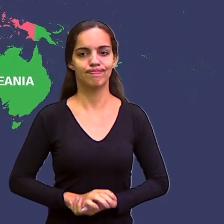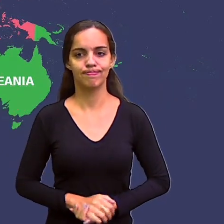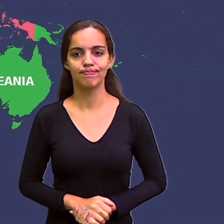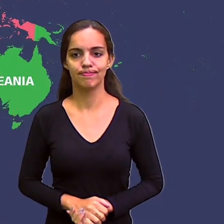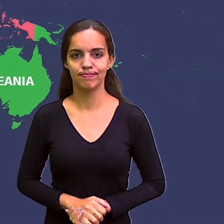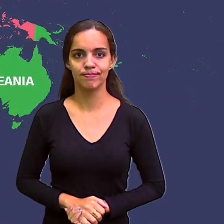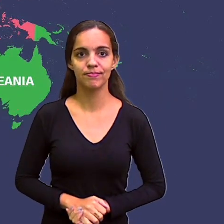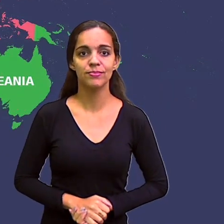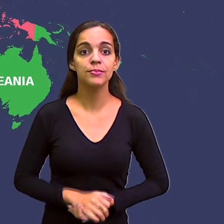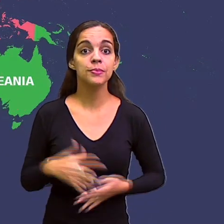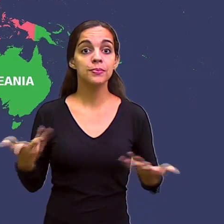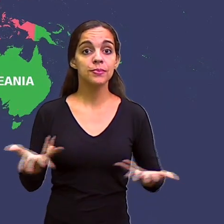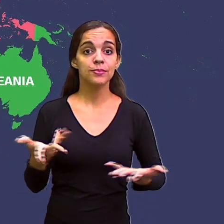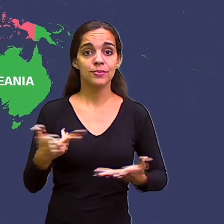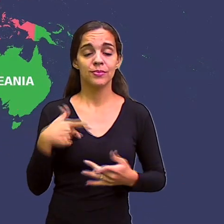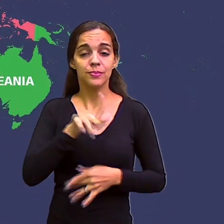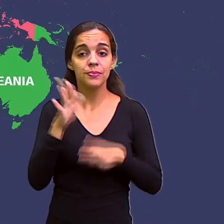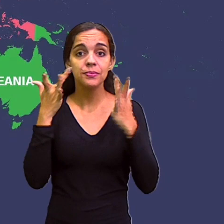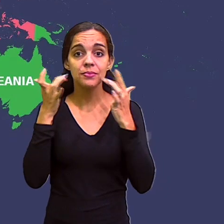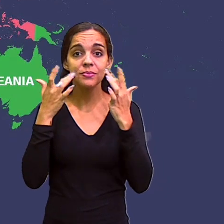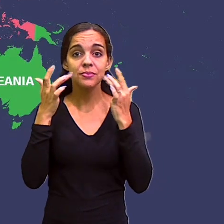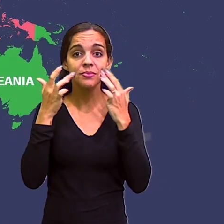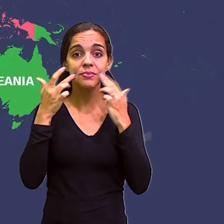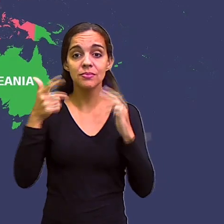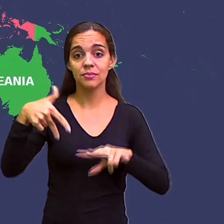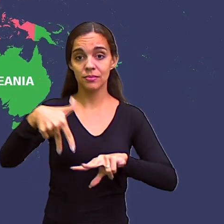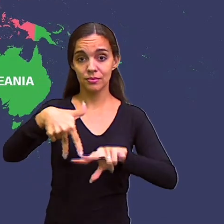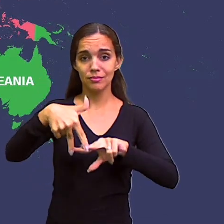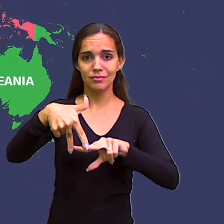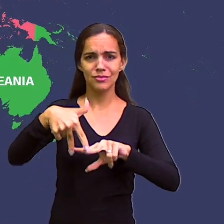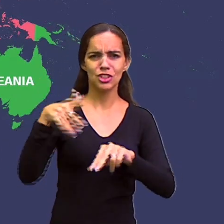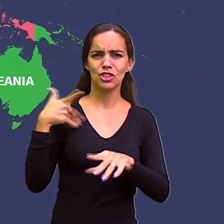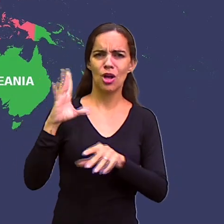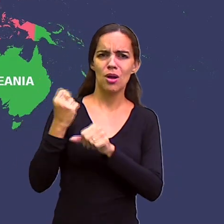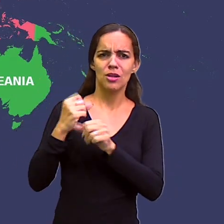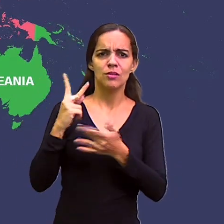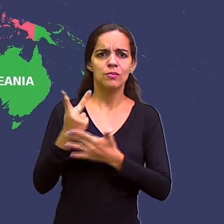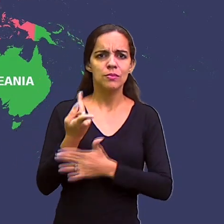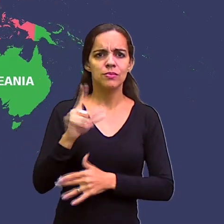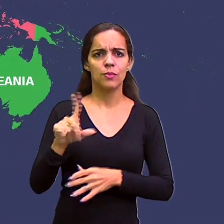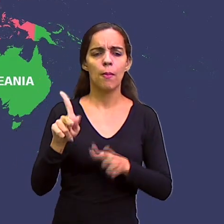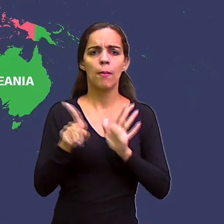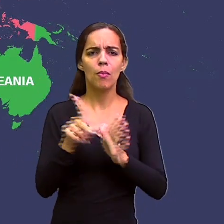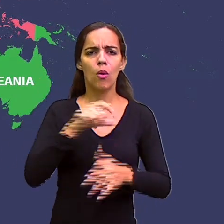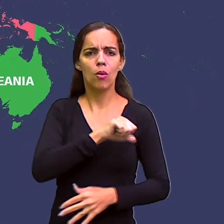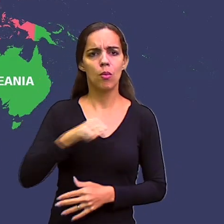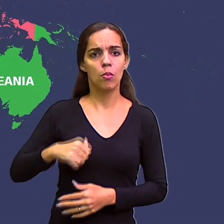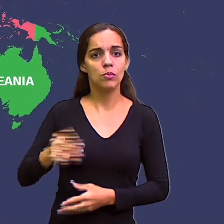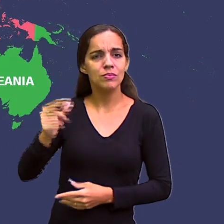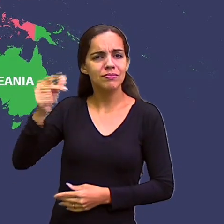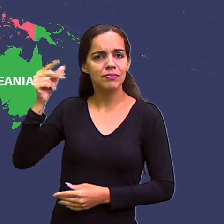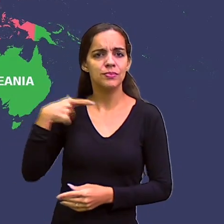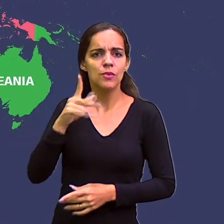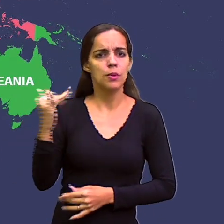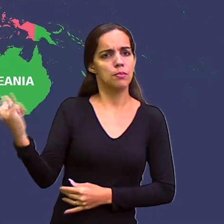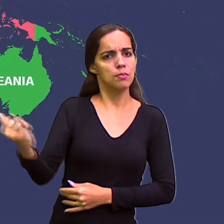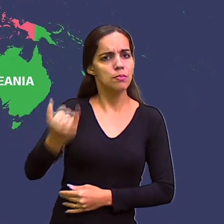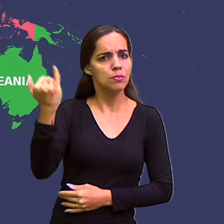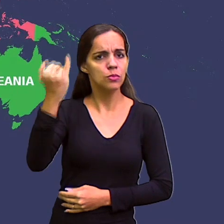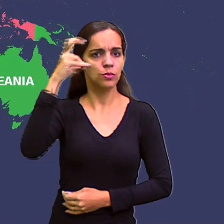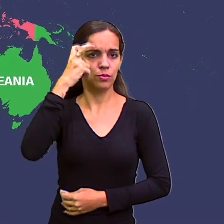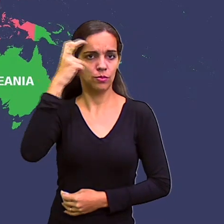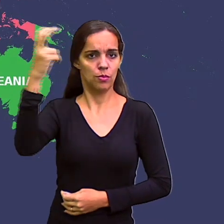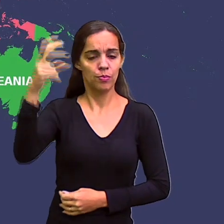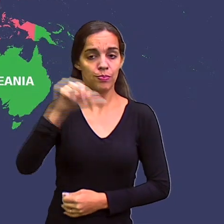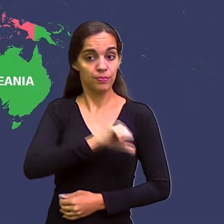continente. O teatro de sombras é uma arte milenar que surgiu no sudeste da Ásia e é muito importante cultura